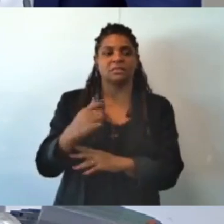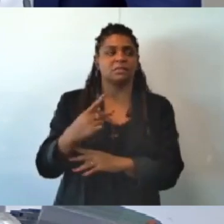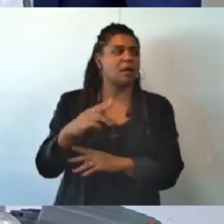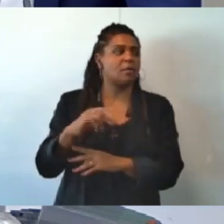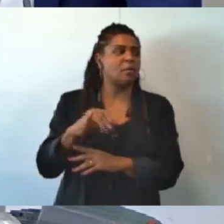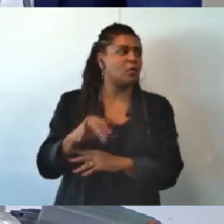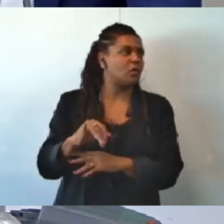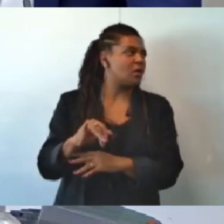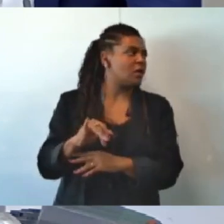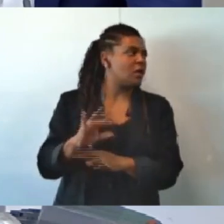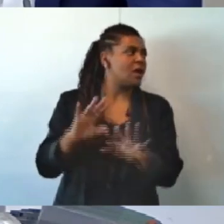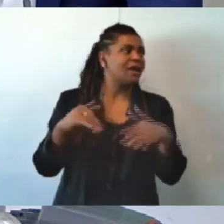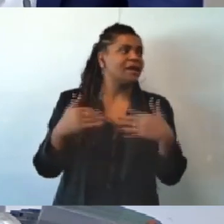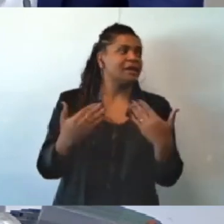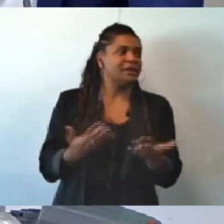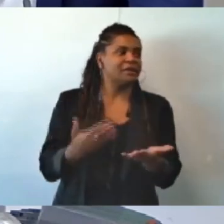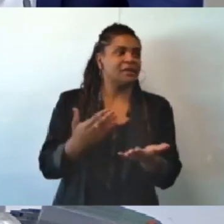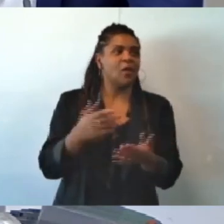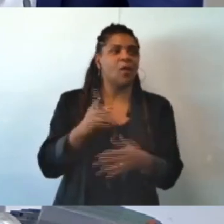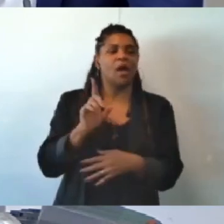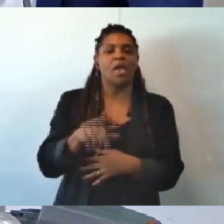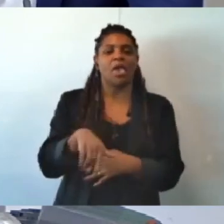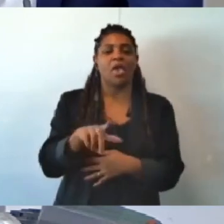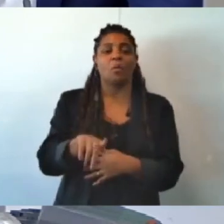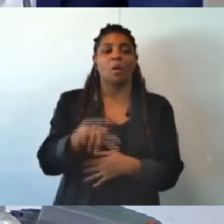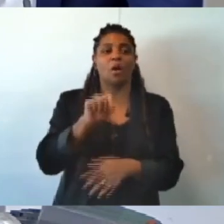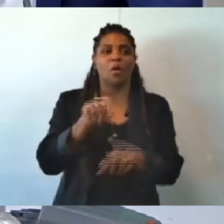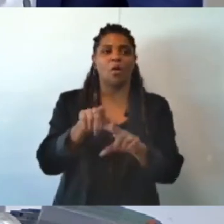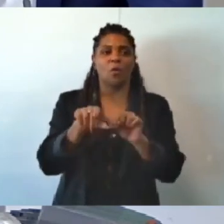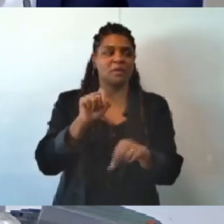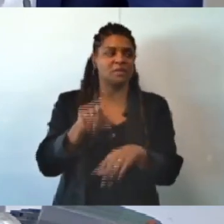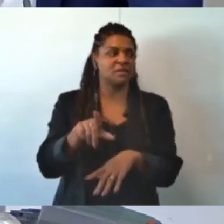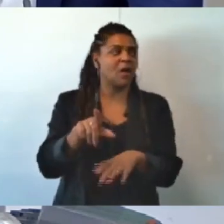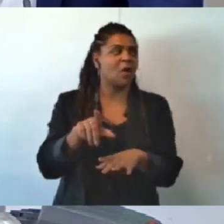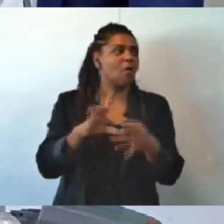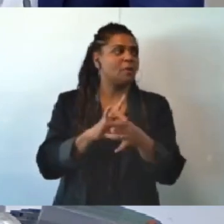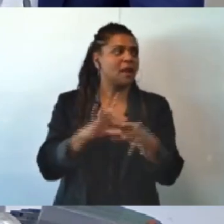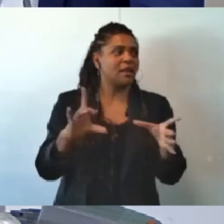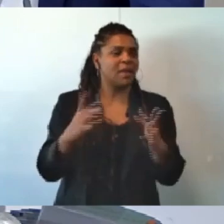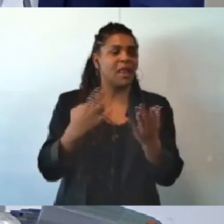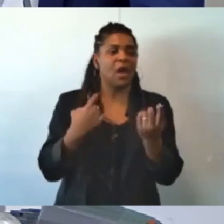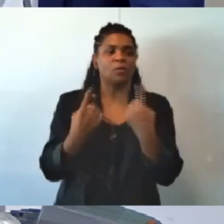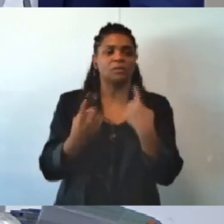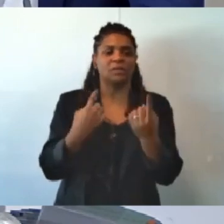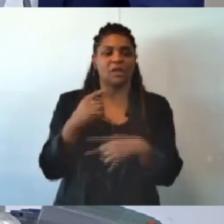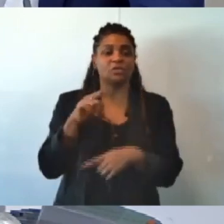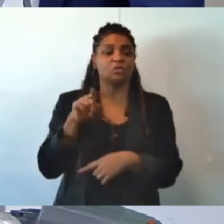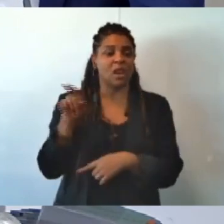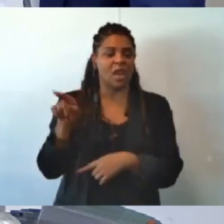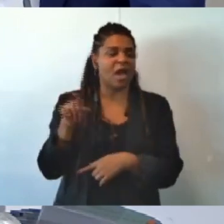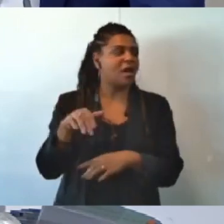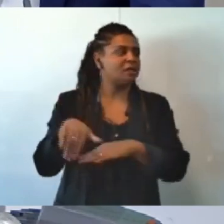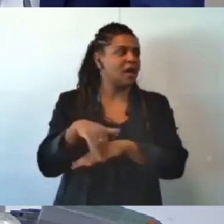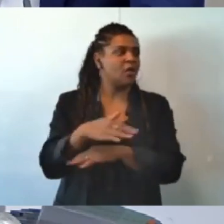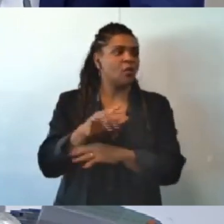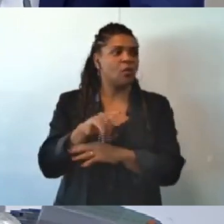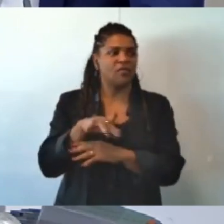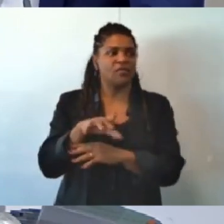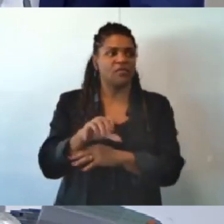mas aqui já é uma opção para desafogar o trânsito lá da Francisco Salles, para que quem vai pegar